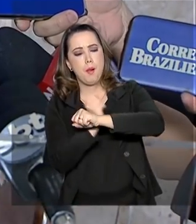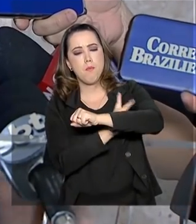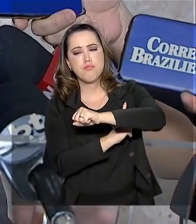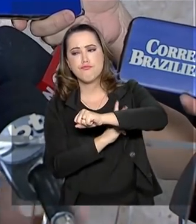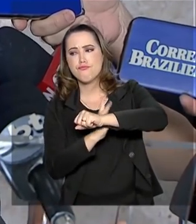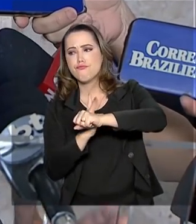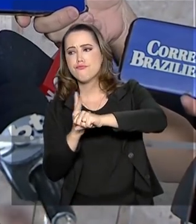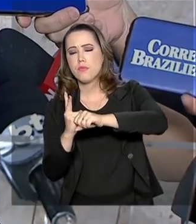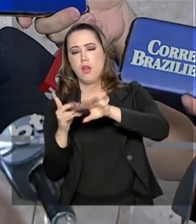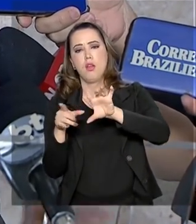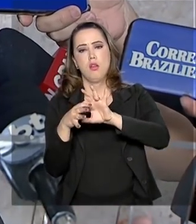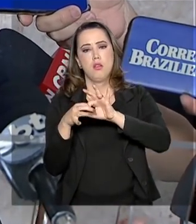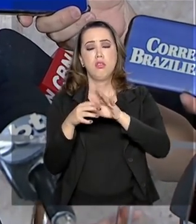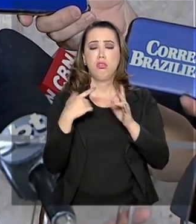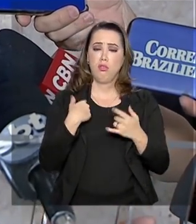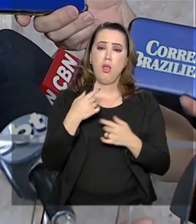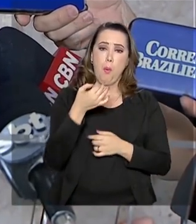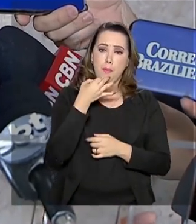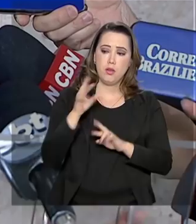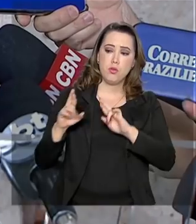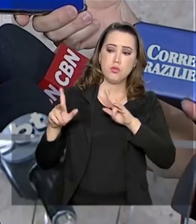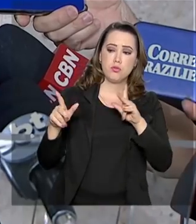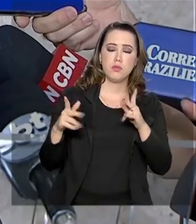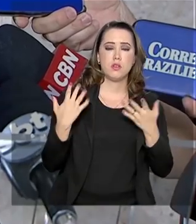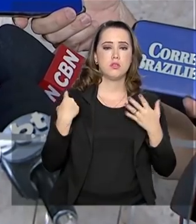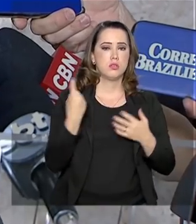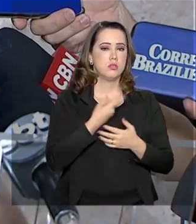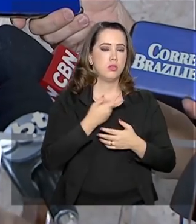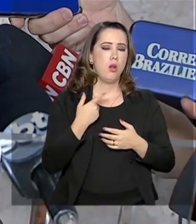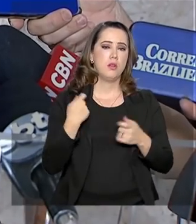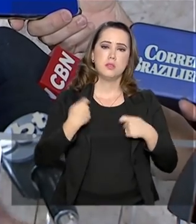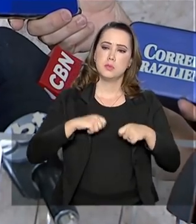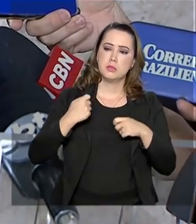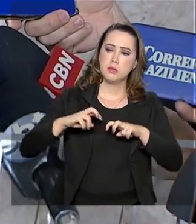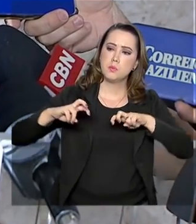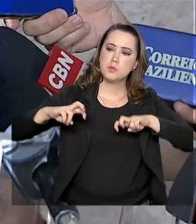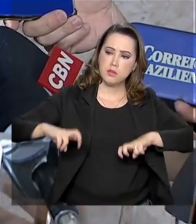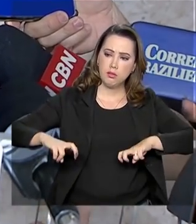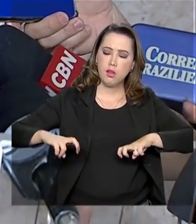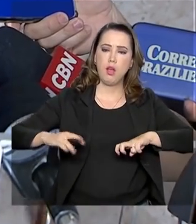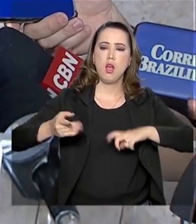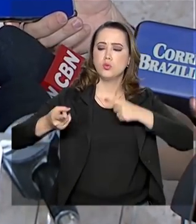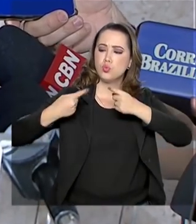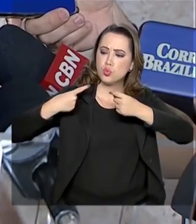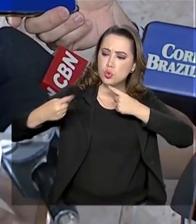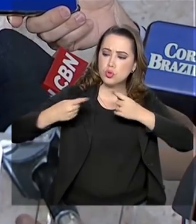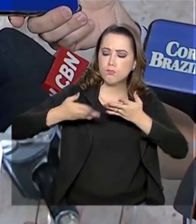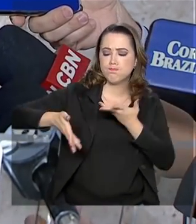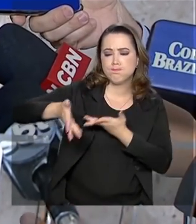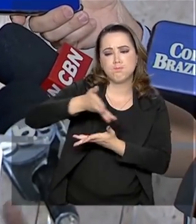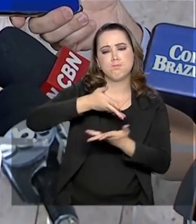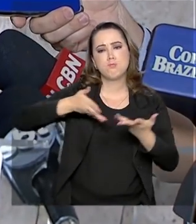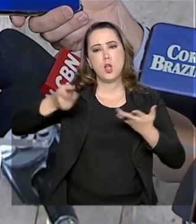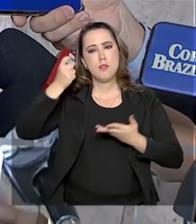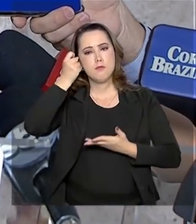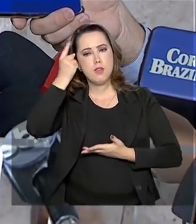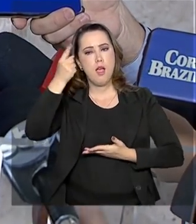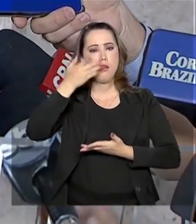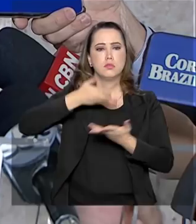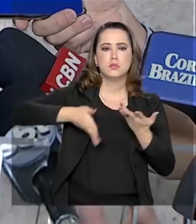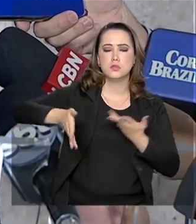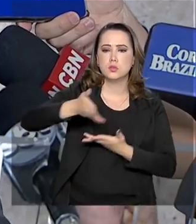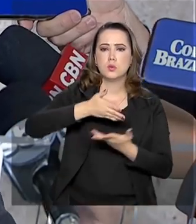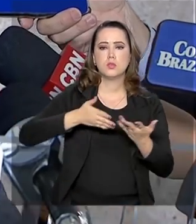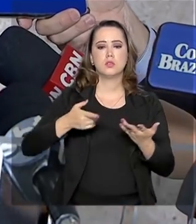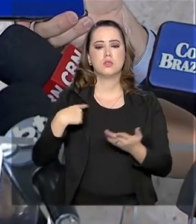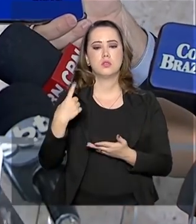divergentes, eu não vou chamar nem de antagônica. Nós temos que sentar, debater, trocar ideias, de maneira que a